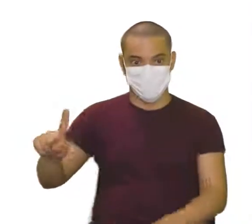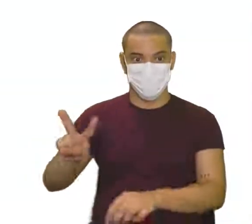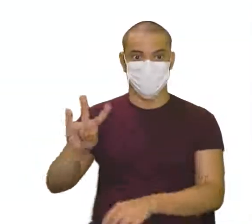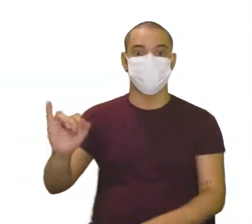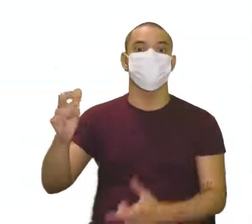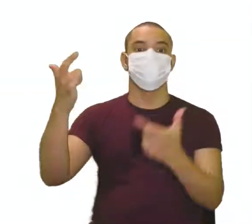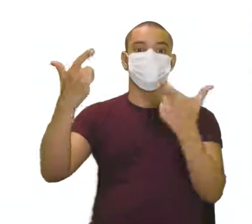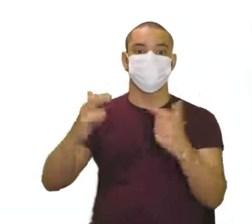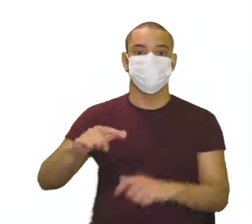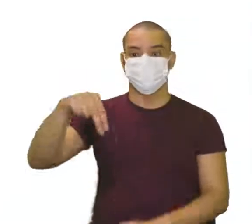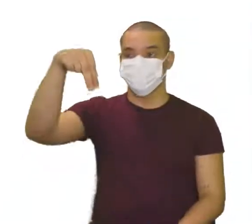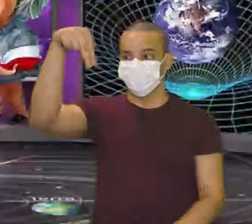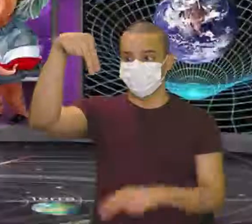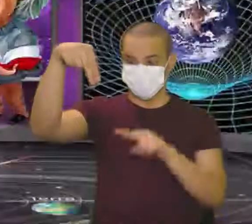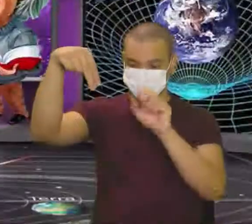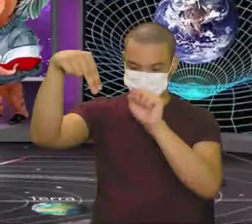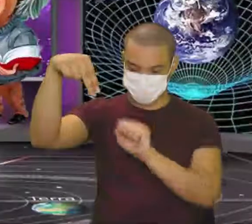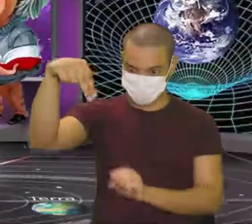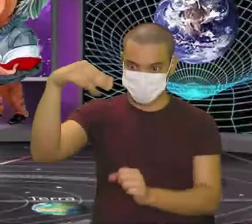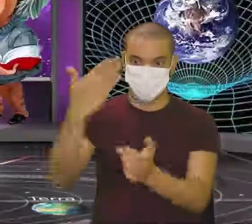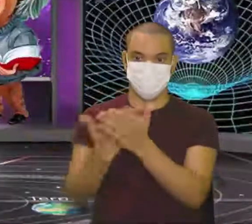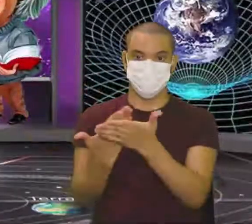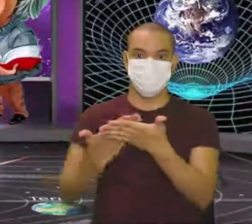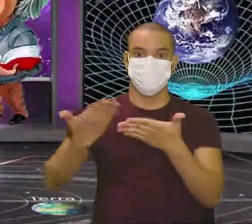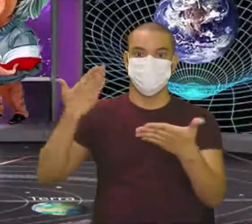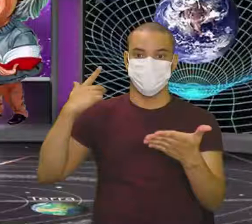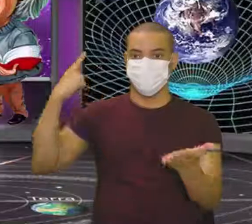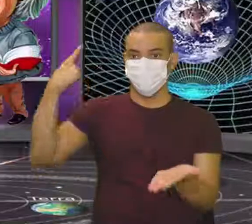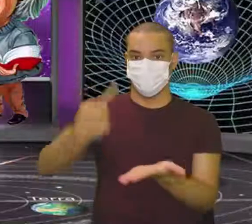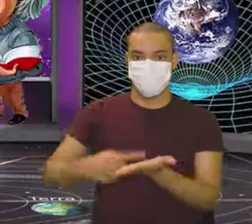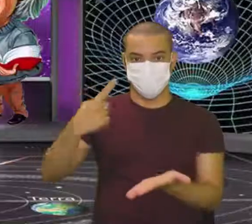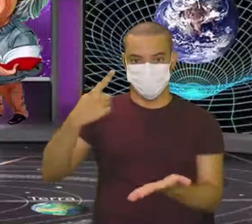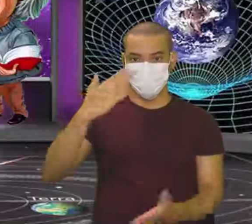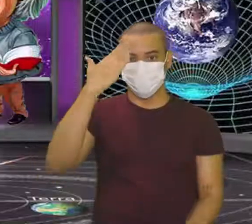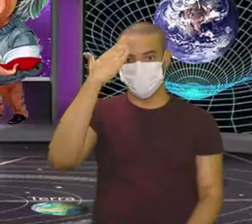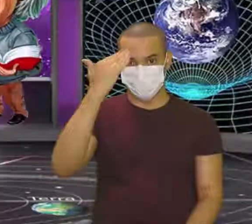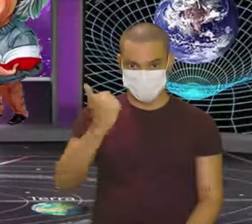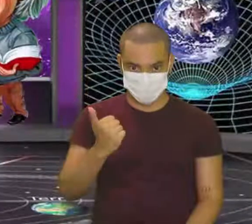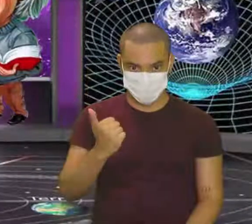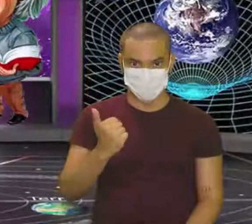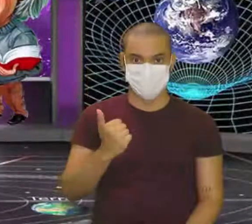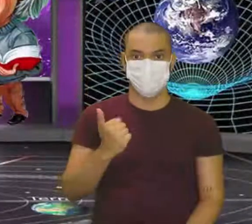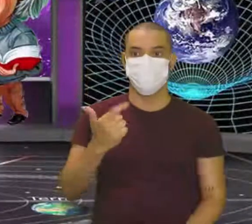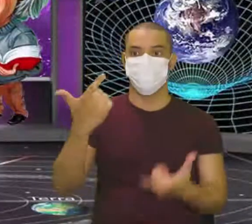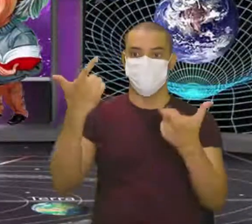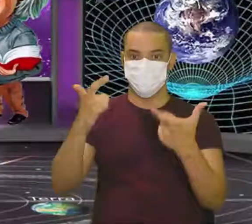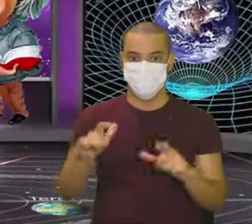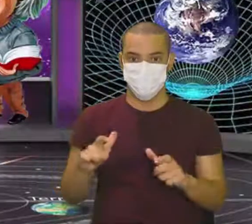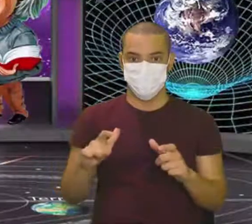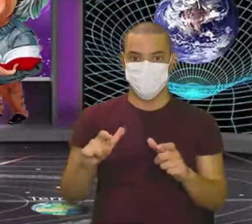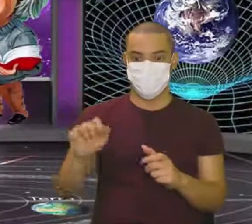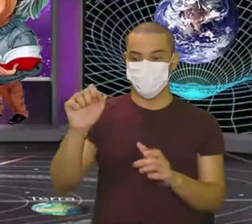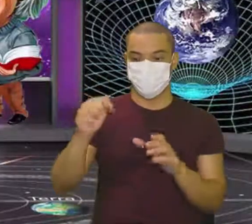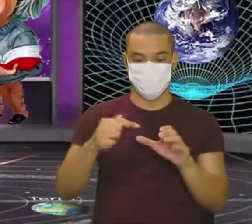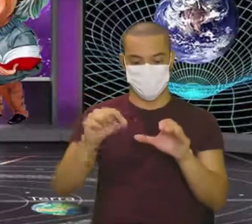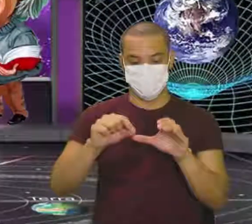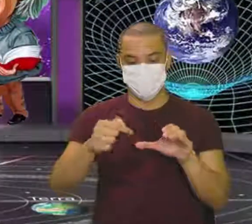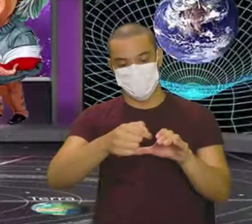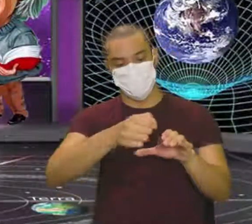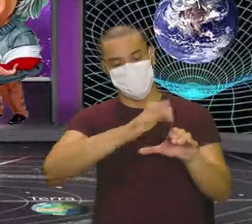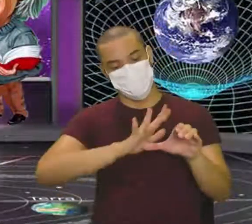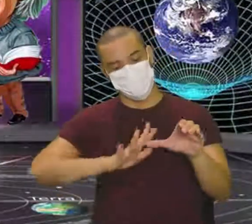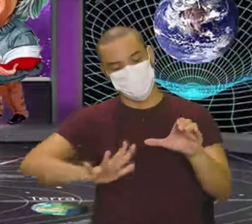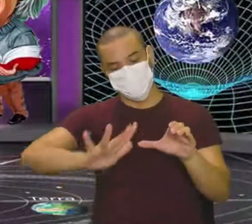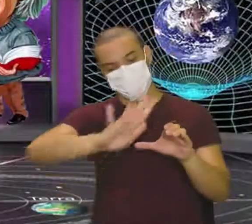nós vimos, né, na aula passada, aqui por convenção, eu saio do norte e vou para o sul, certo? E isso ali vai servir